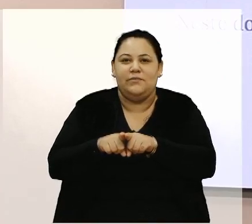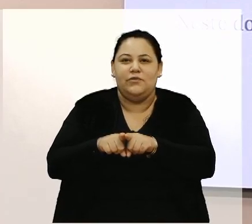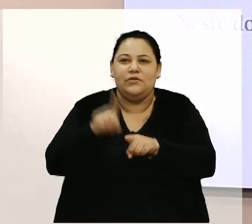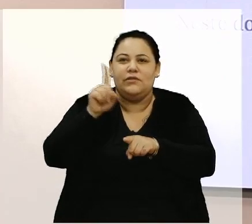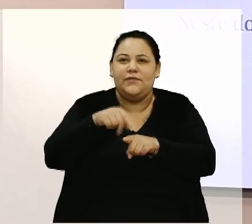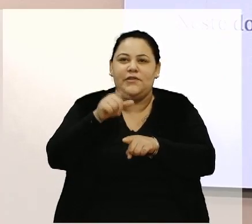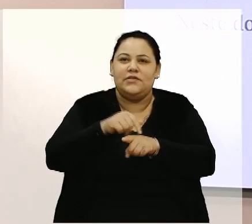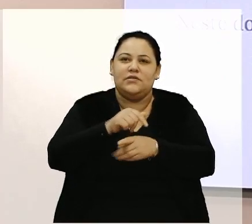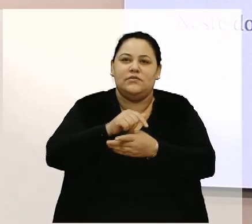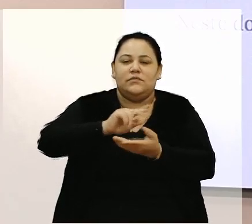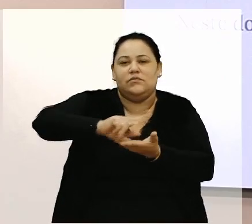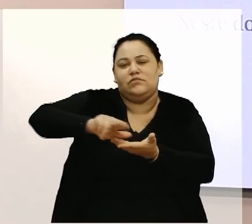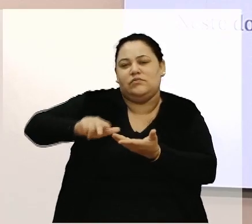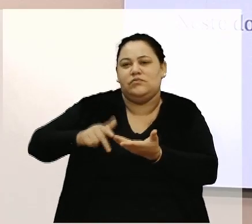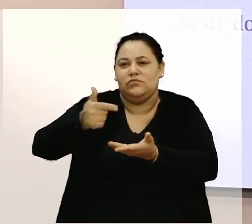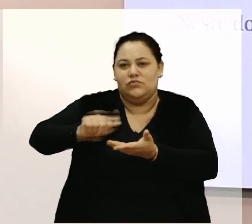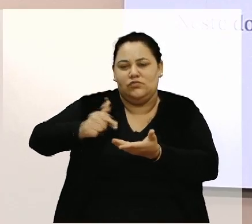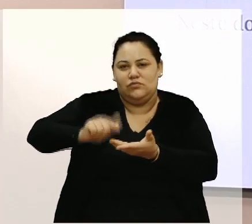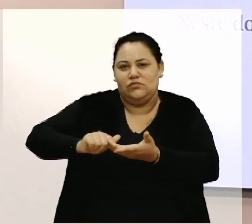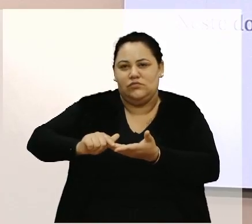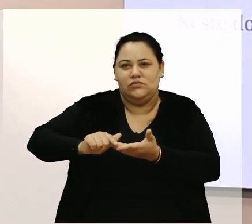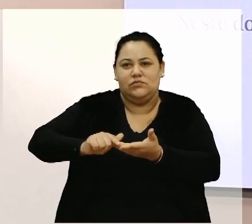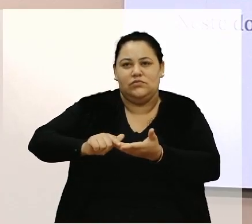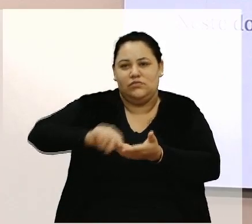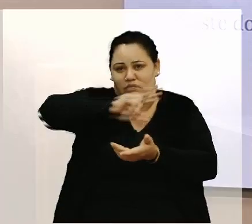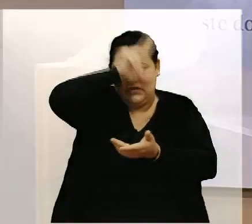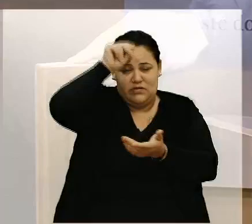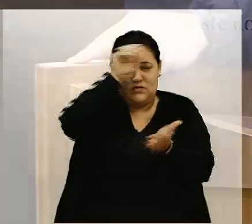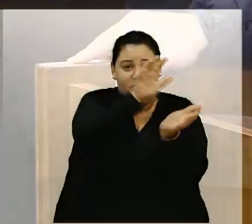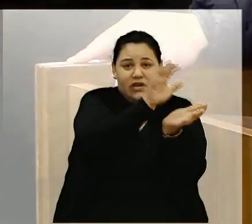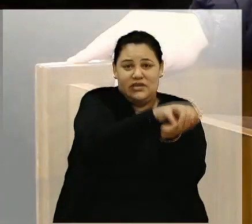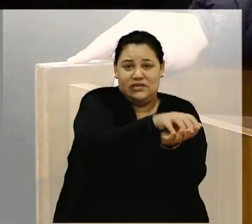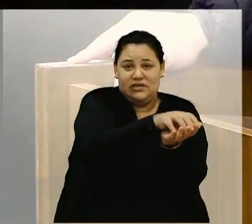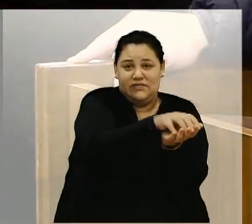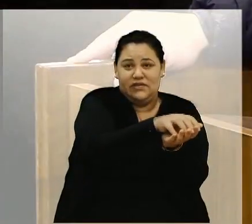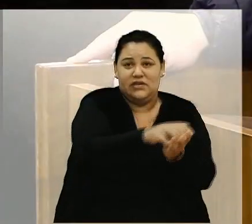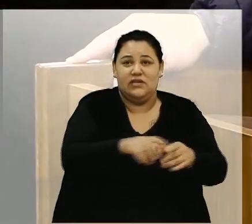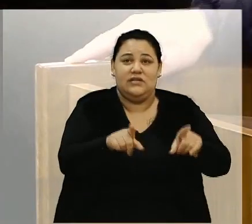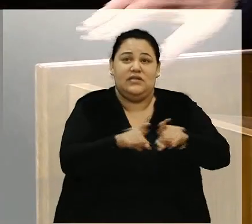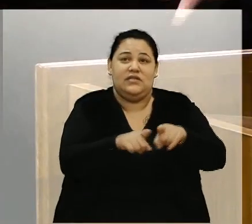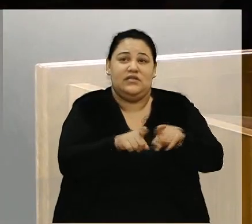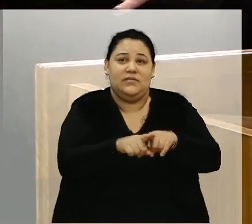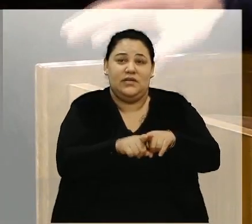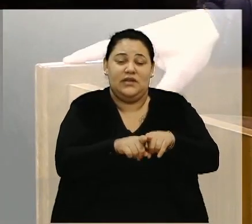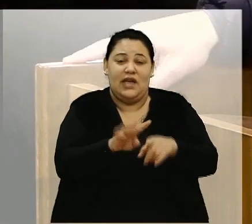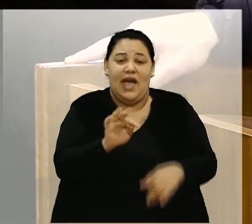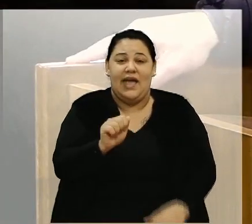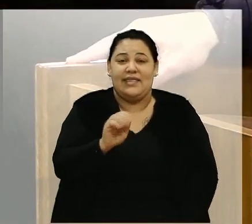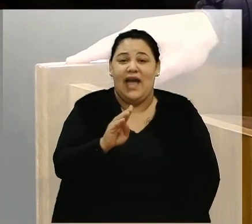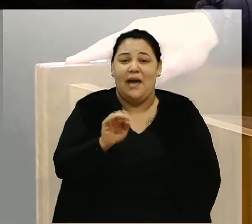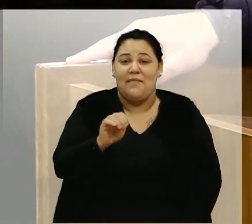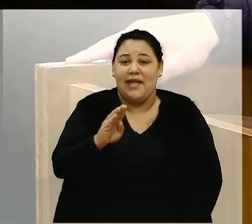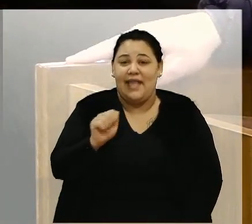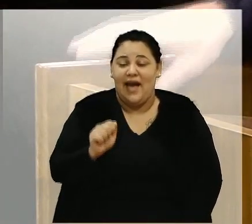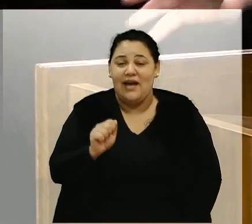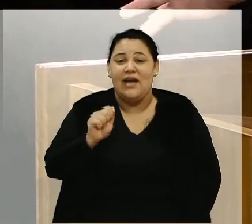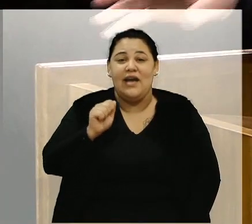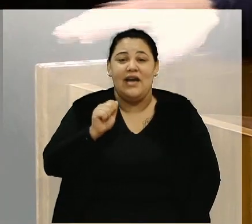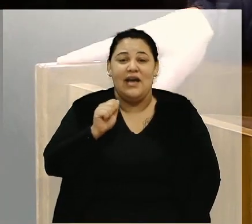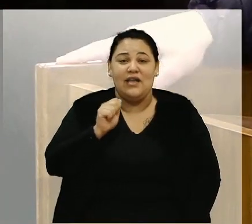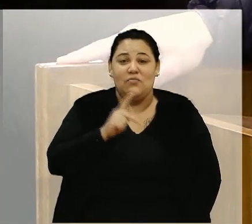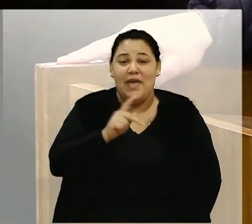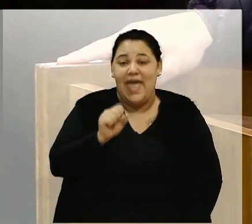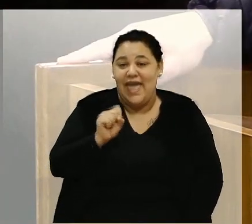parlamentares jovens, João Campos, prefeito de Recife, e a Tabata Amaral, que são do PSB aqui, que enxergaram o cenário